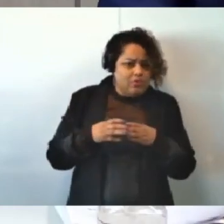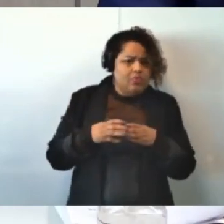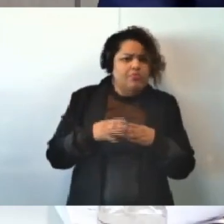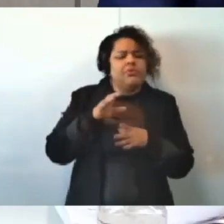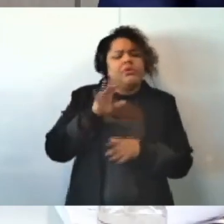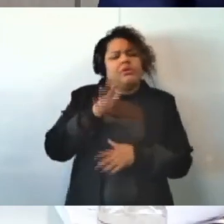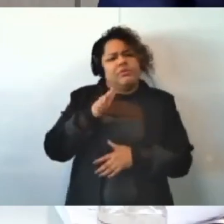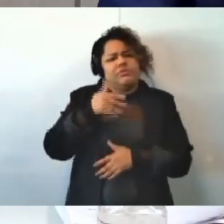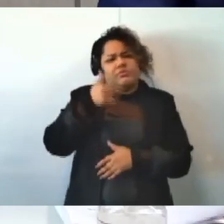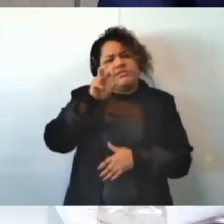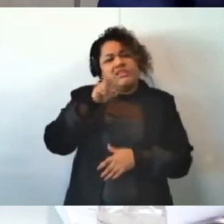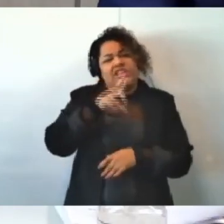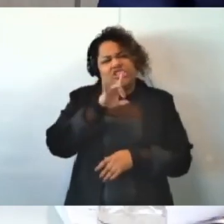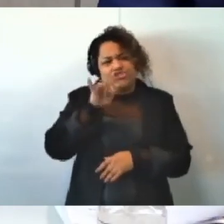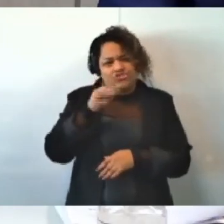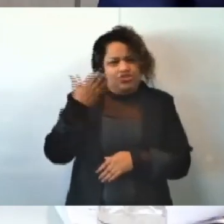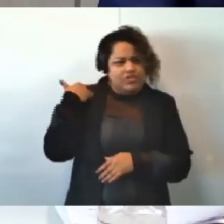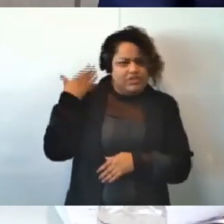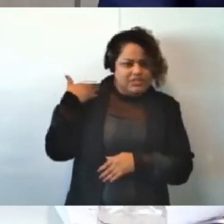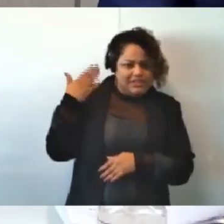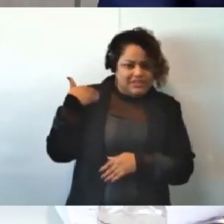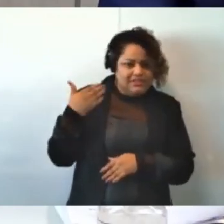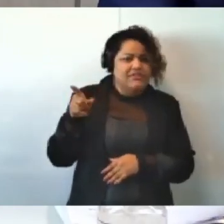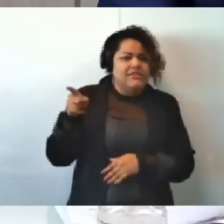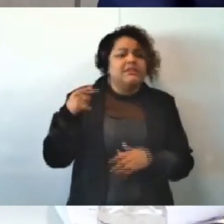O povo um pouco meio desesperado, eu posso dizer assim,